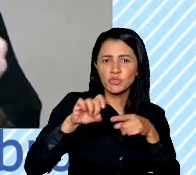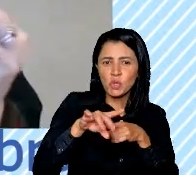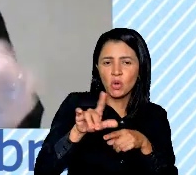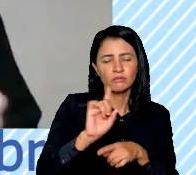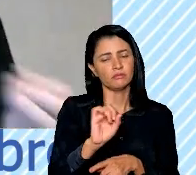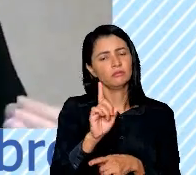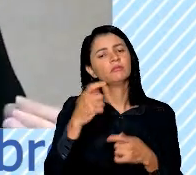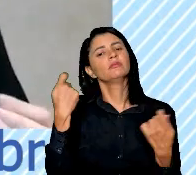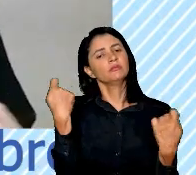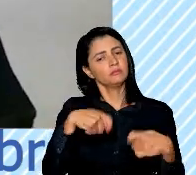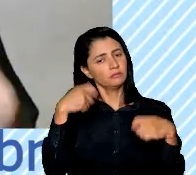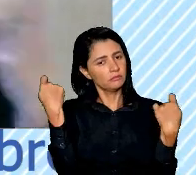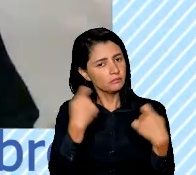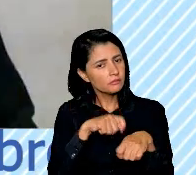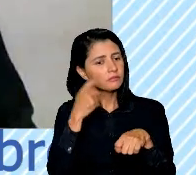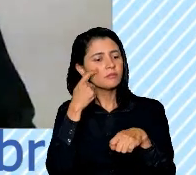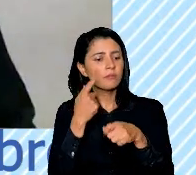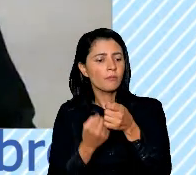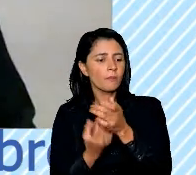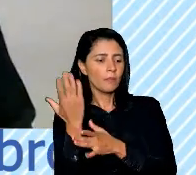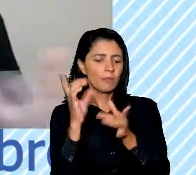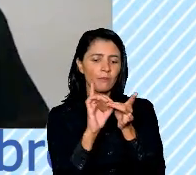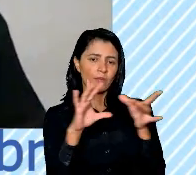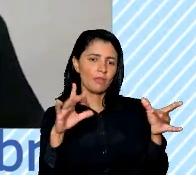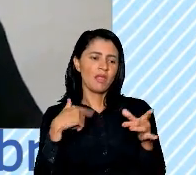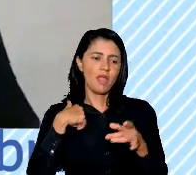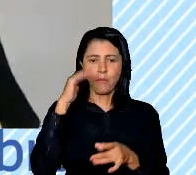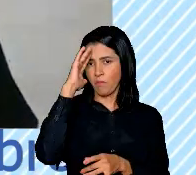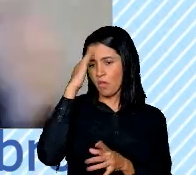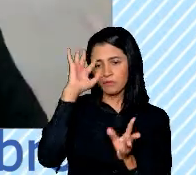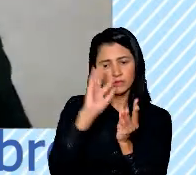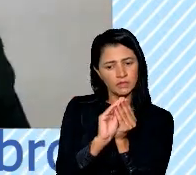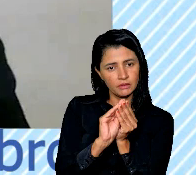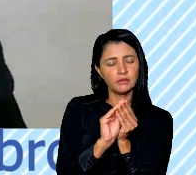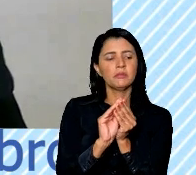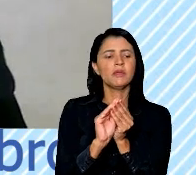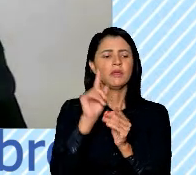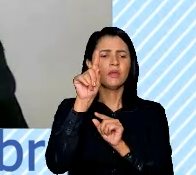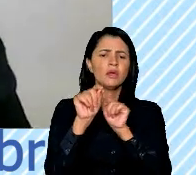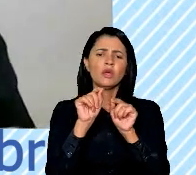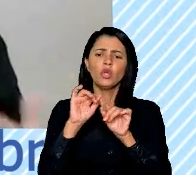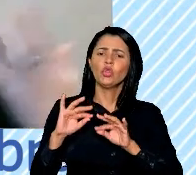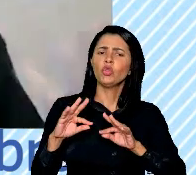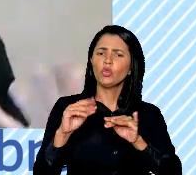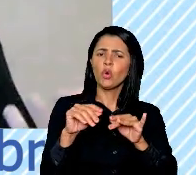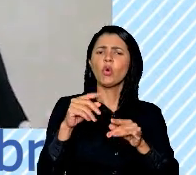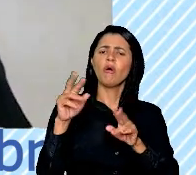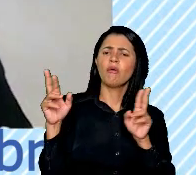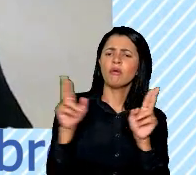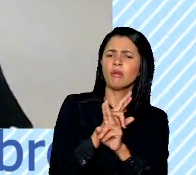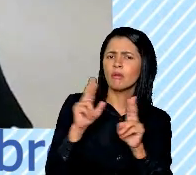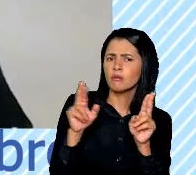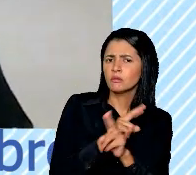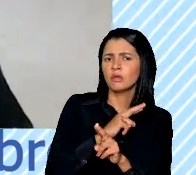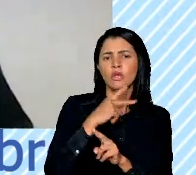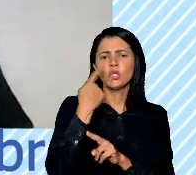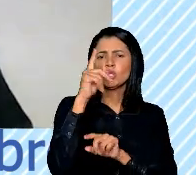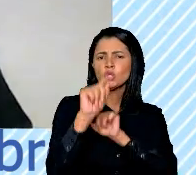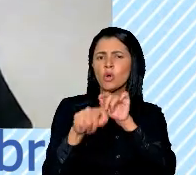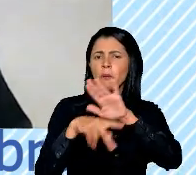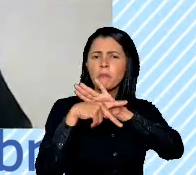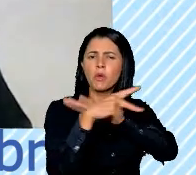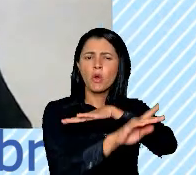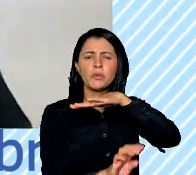Devemos tornar democráticas, esse é o meu entendimento, também é do Renato, todas as relações, não só as que se referem ao Estado e